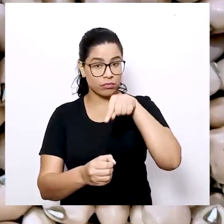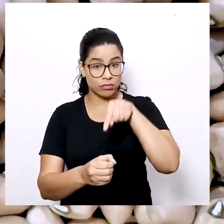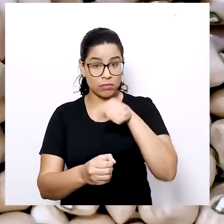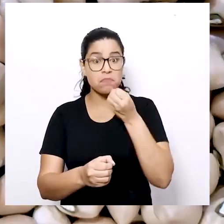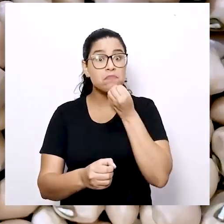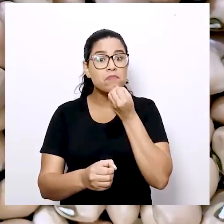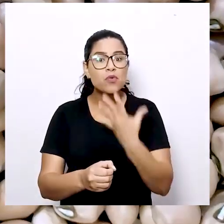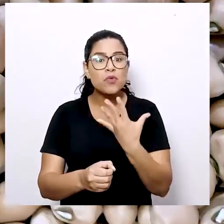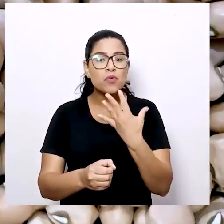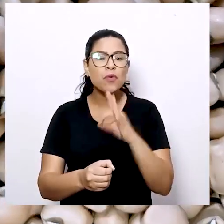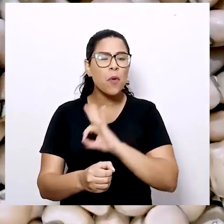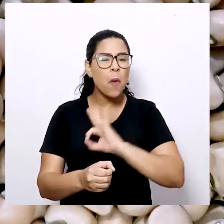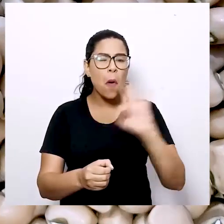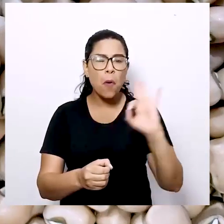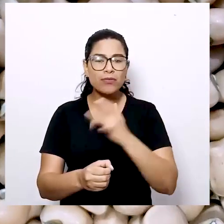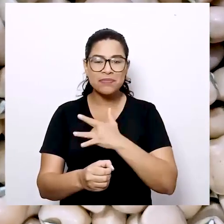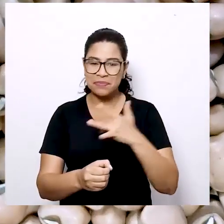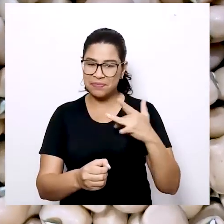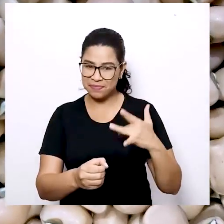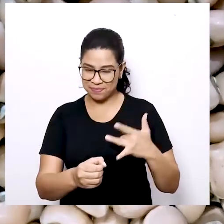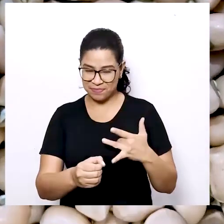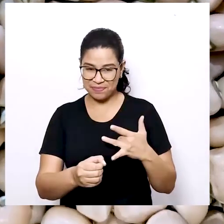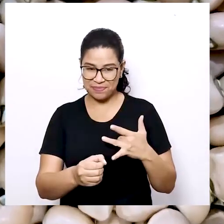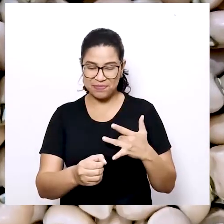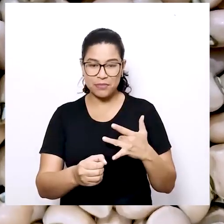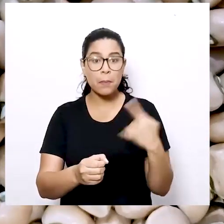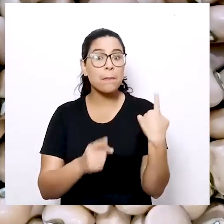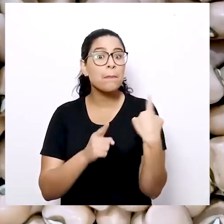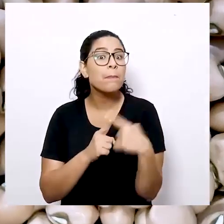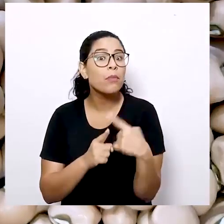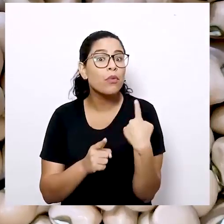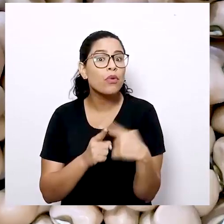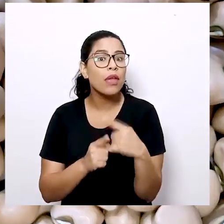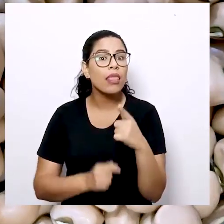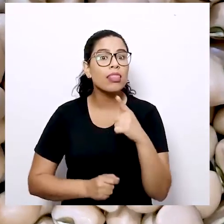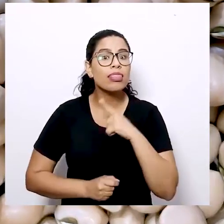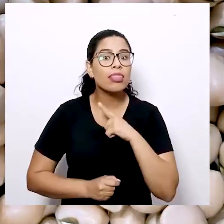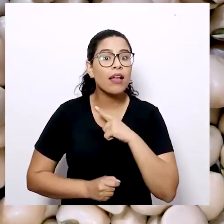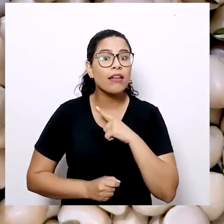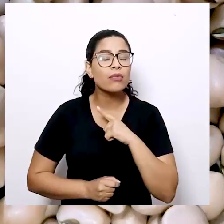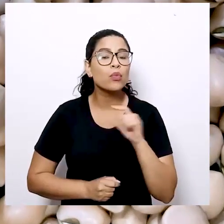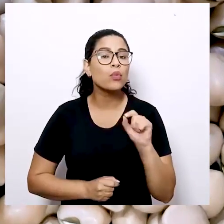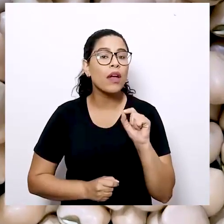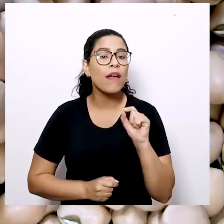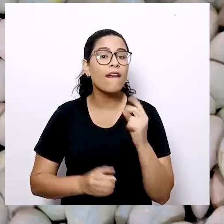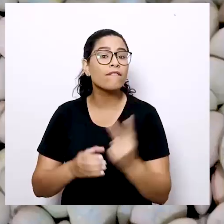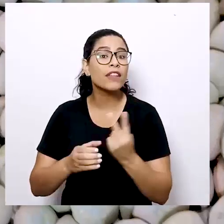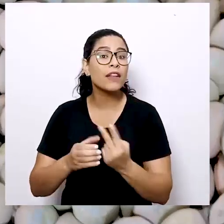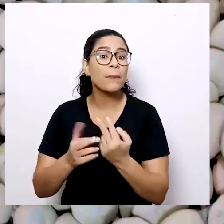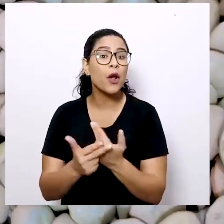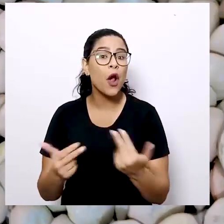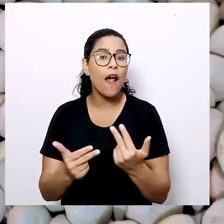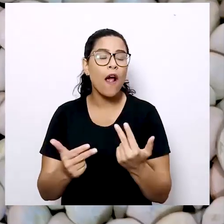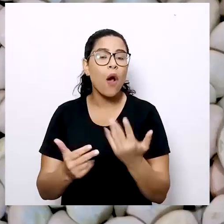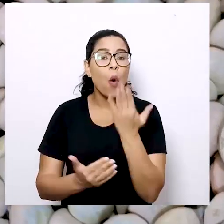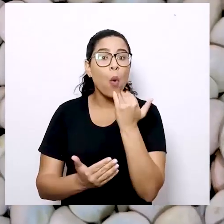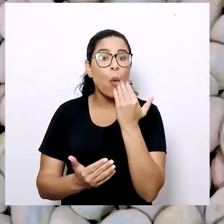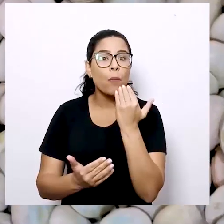são nutritivas, fazem bem para a saúde, porque possuem muitos nutrientes e vitaminas. É comida